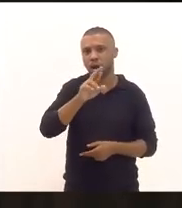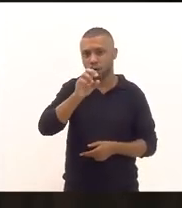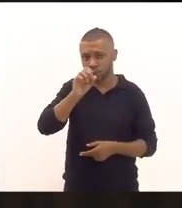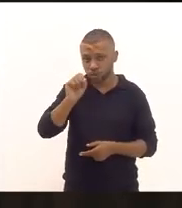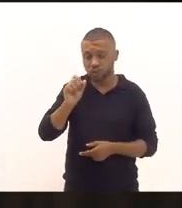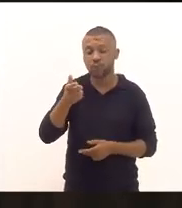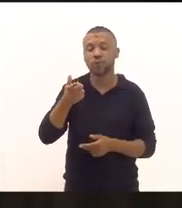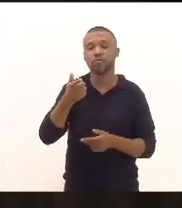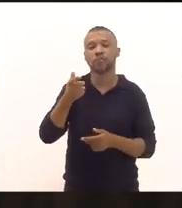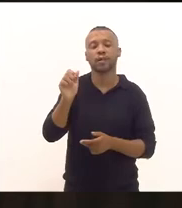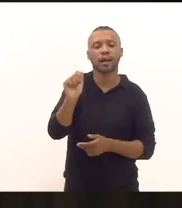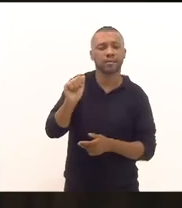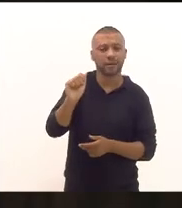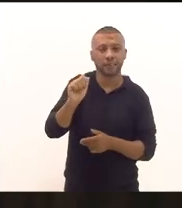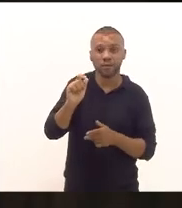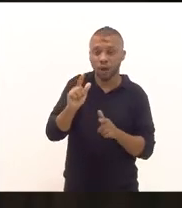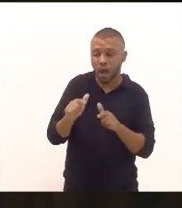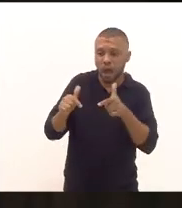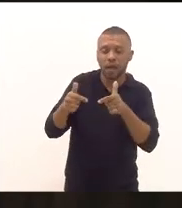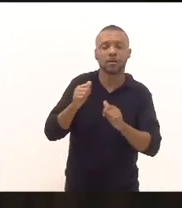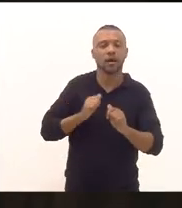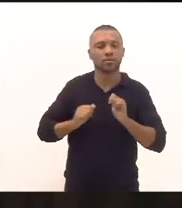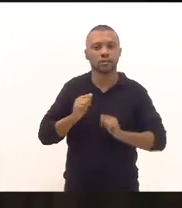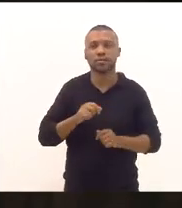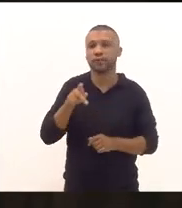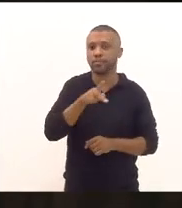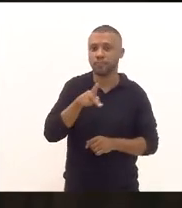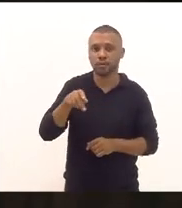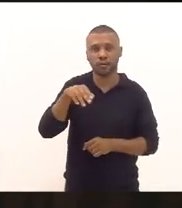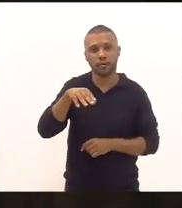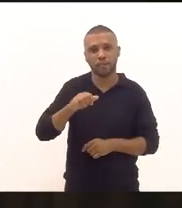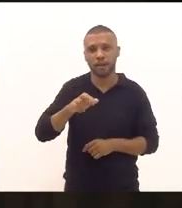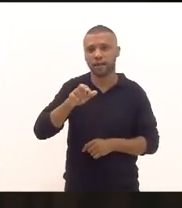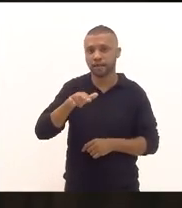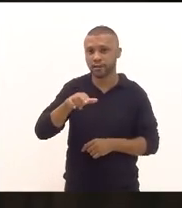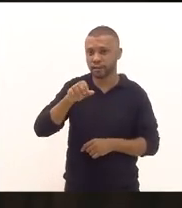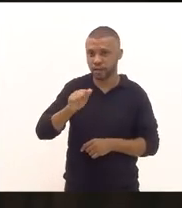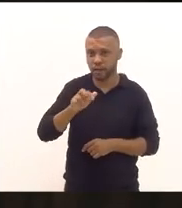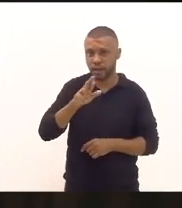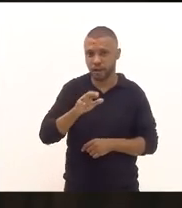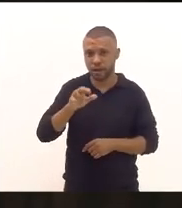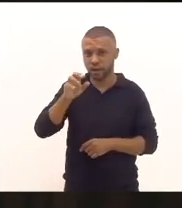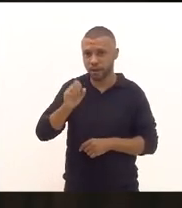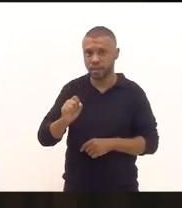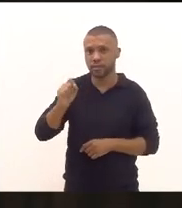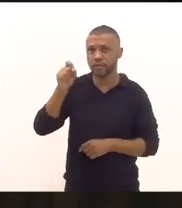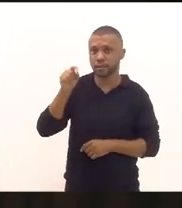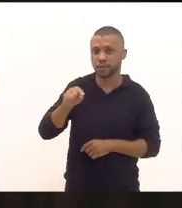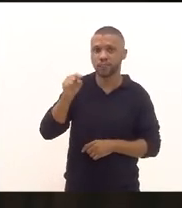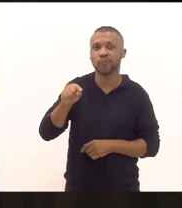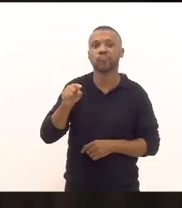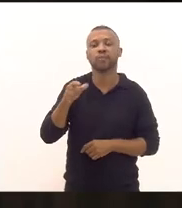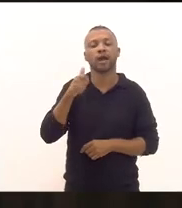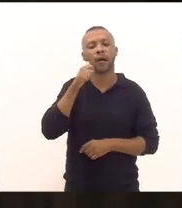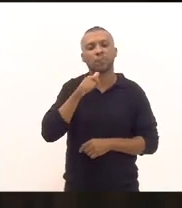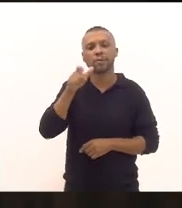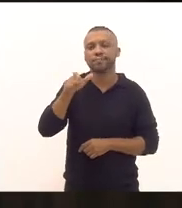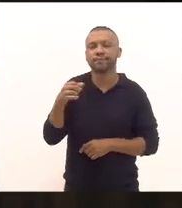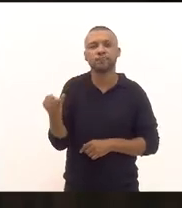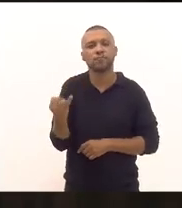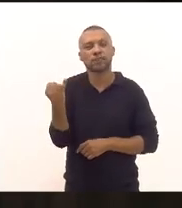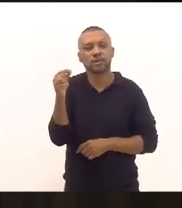artista muito obrigada da professora Mariana Reis que é uma mulher é